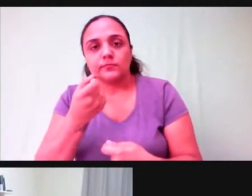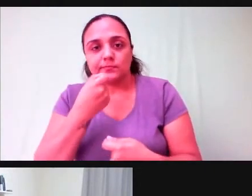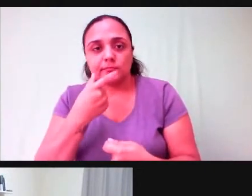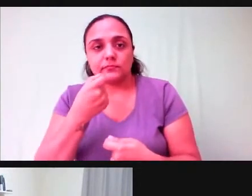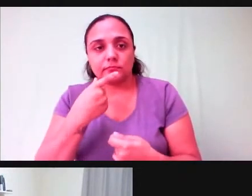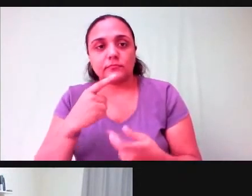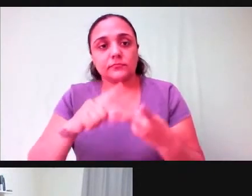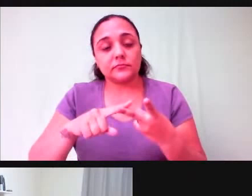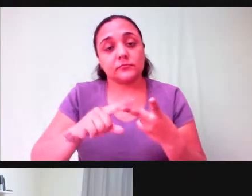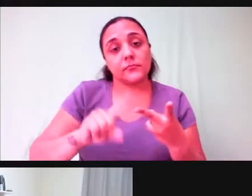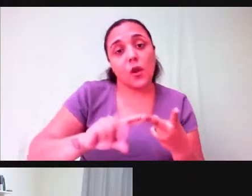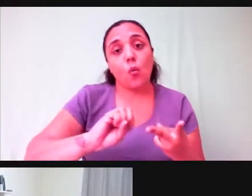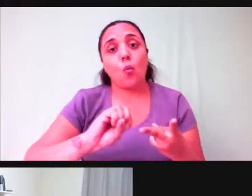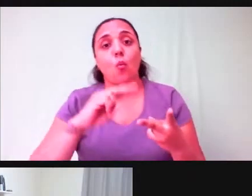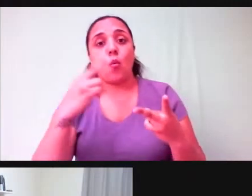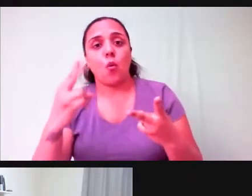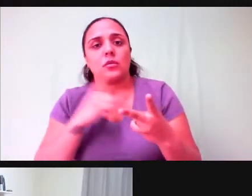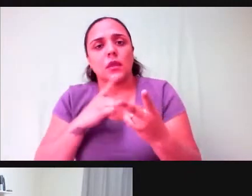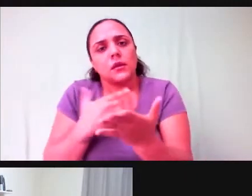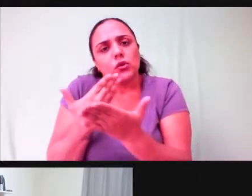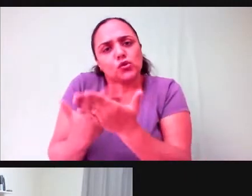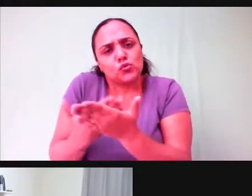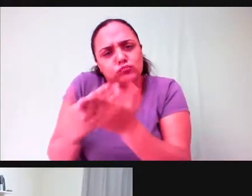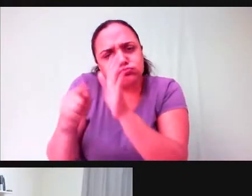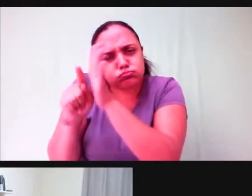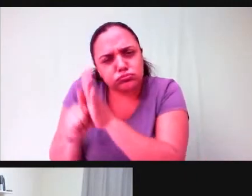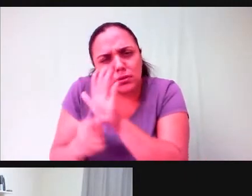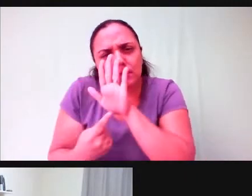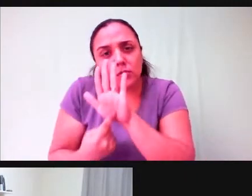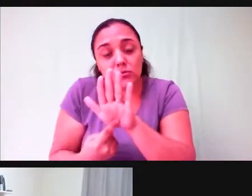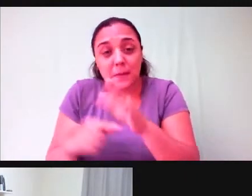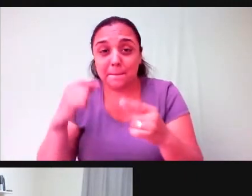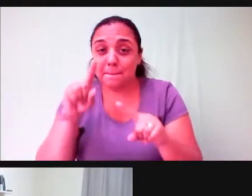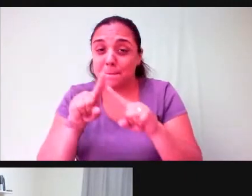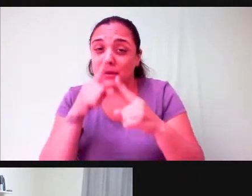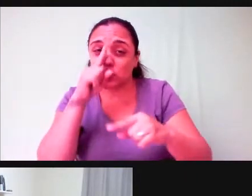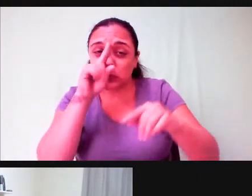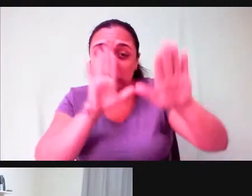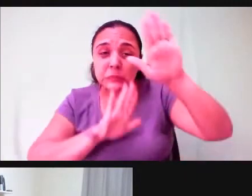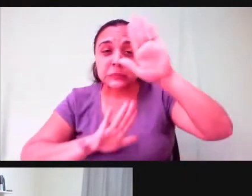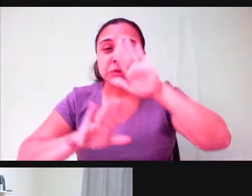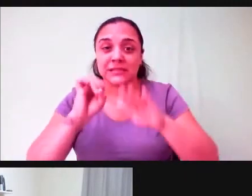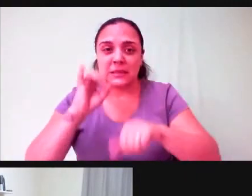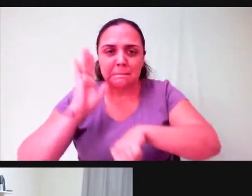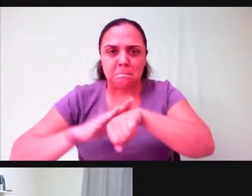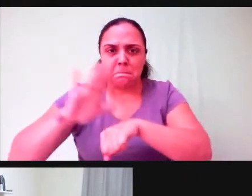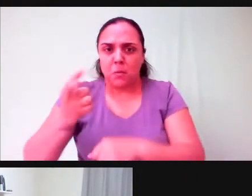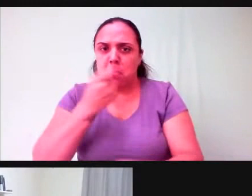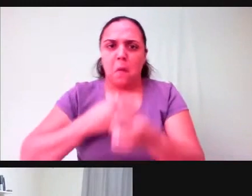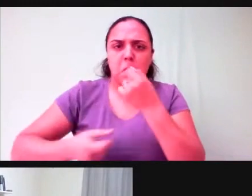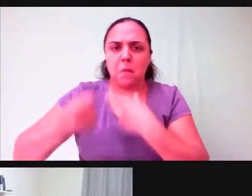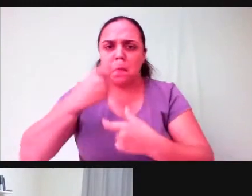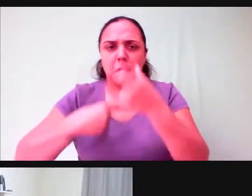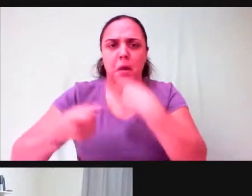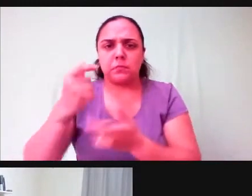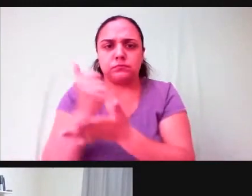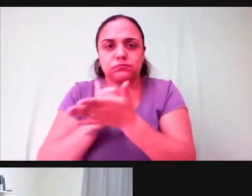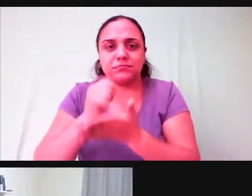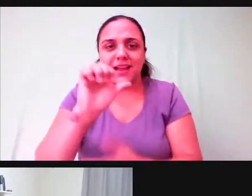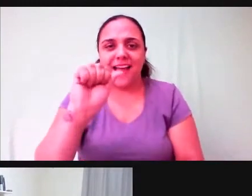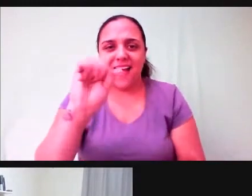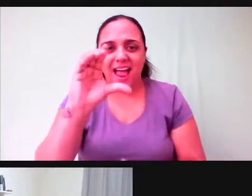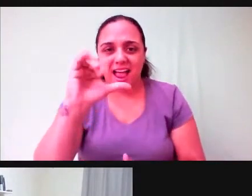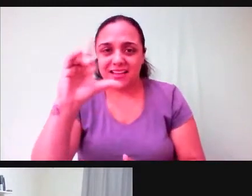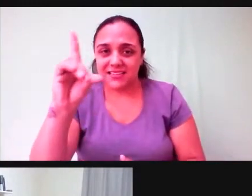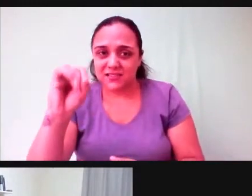E existe também estudos apontando esse excesso, que eles chamam de megadoses de ácido fólico relacionado com autismo.